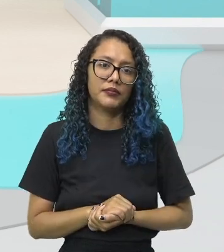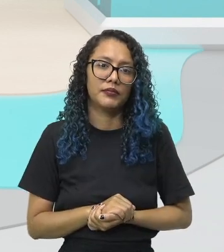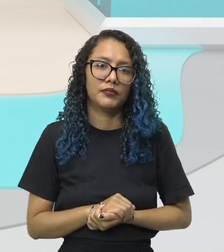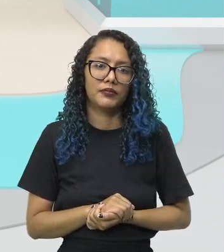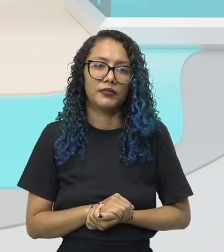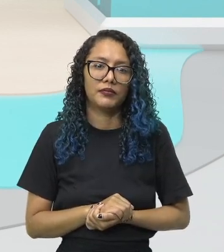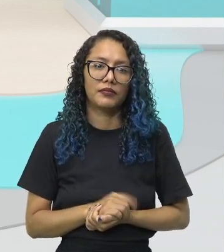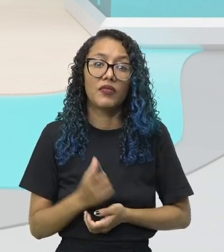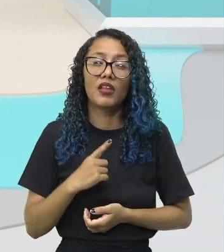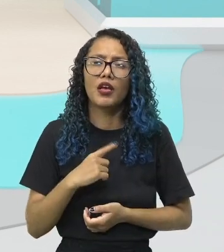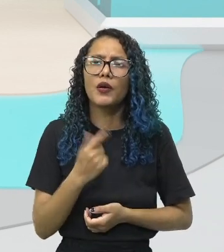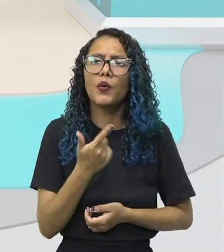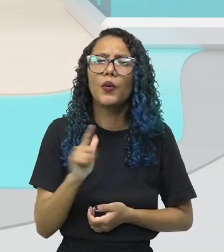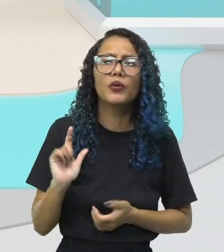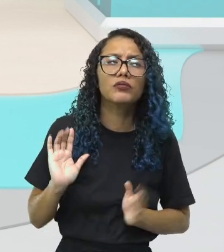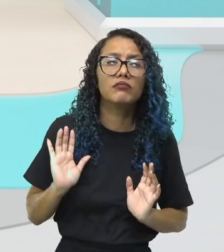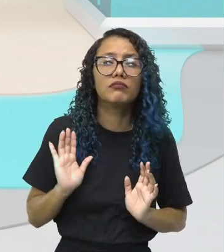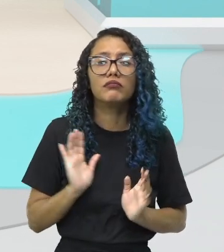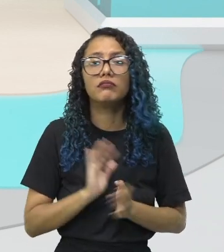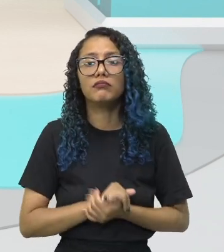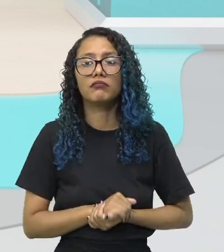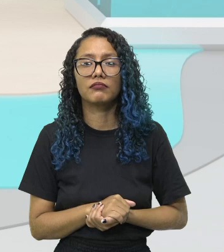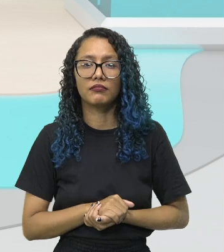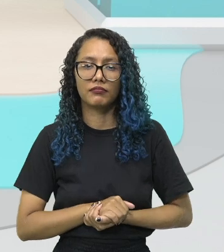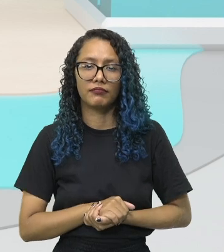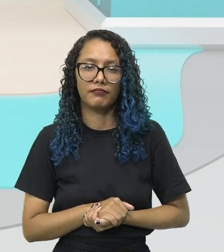tem mais algum ponto aí pra gente verificar?